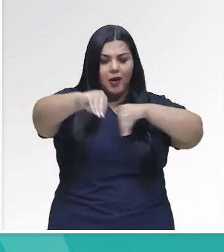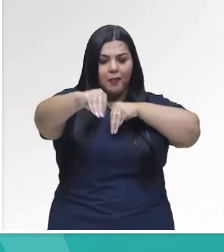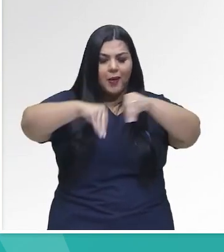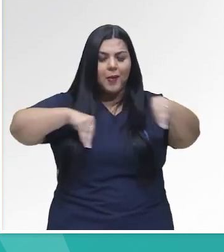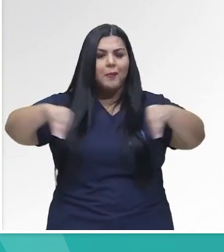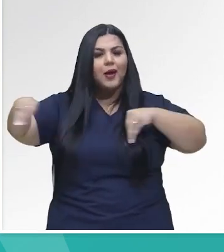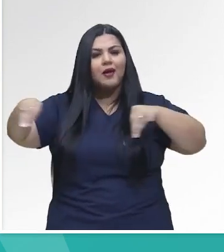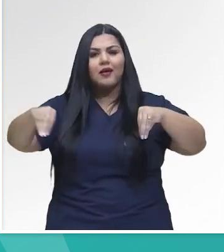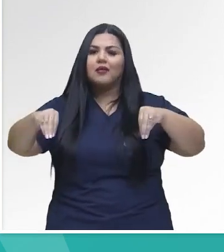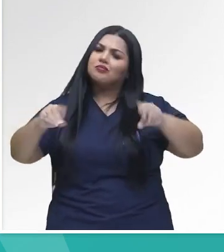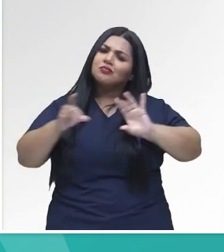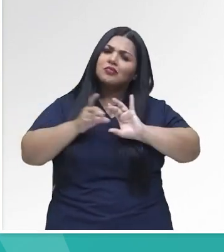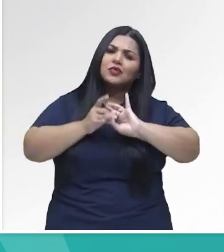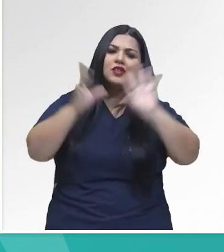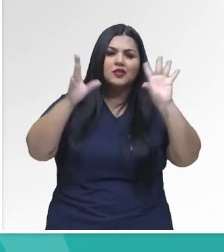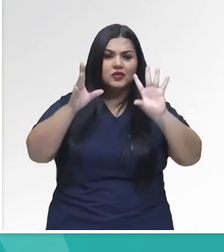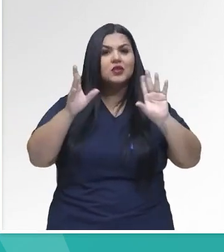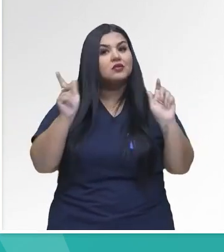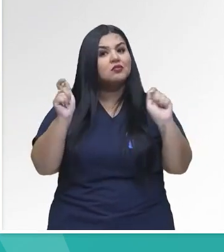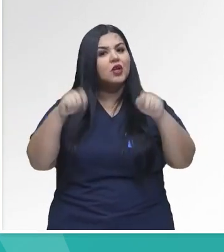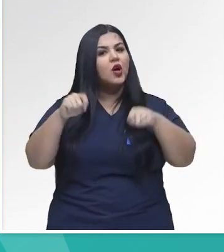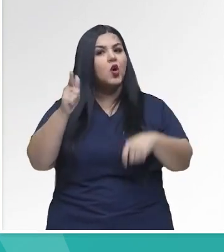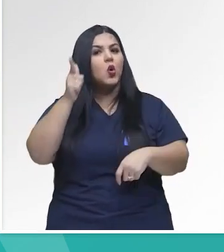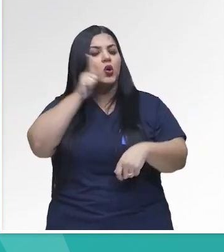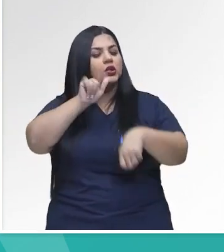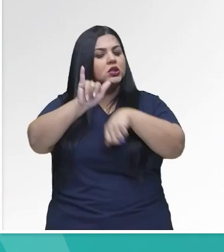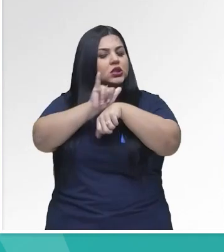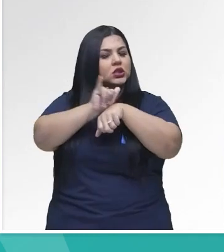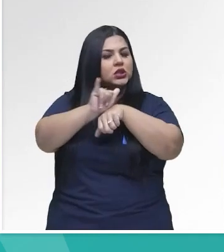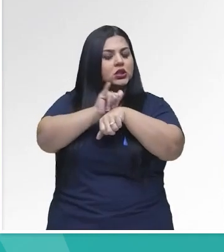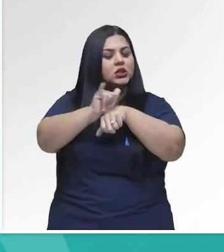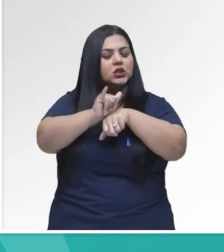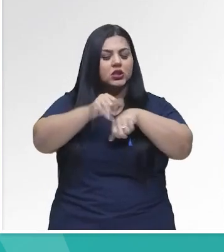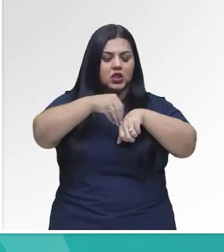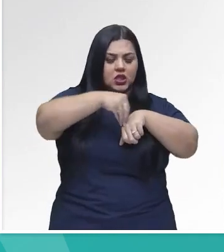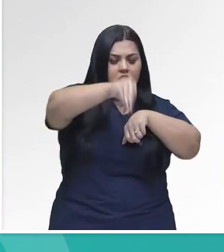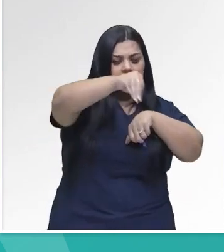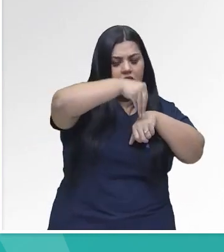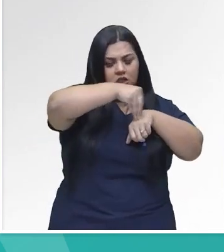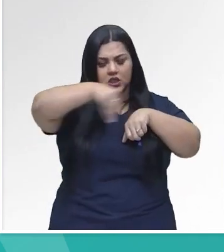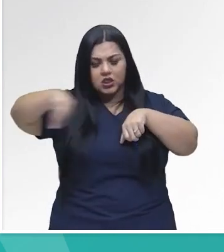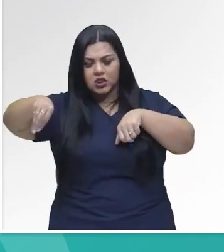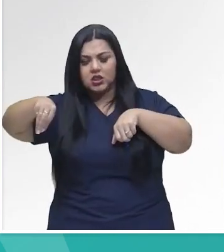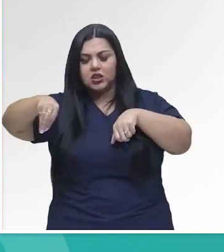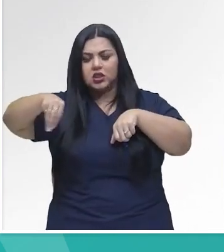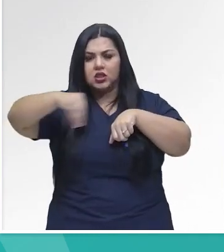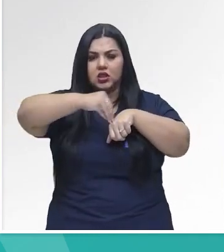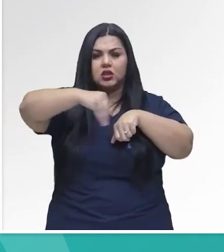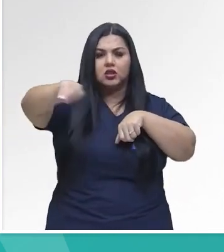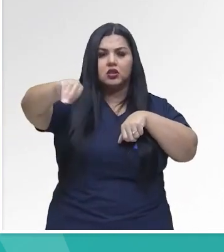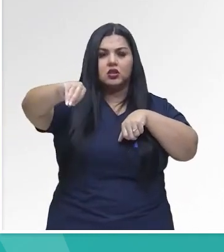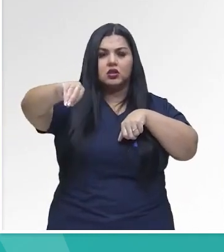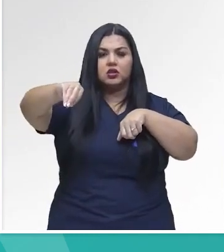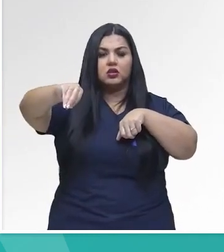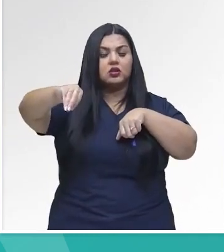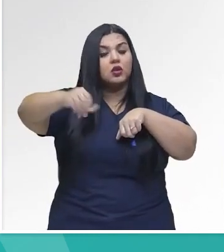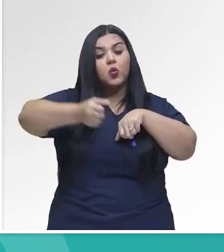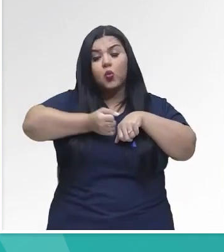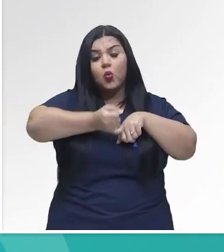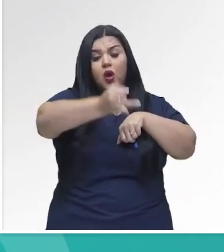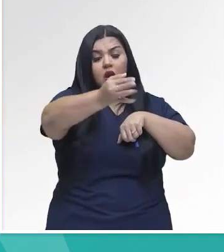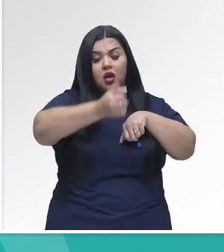movimenta para todos os lados, diagonal, vertical, horizontal, tantas